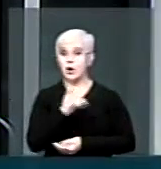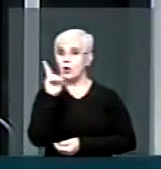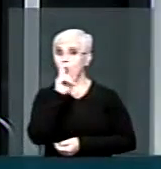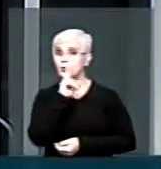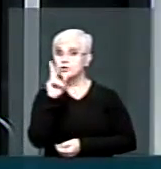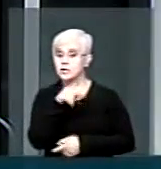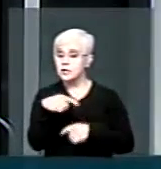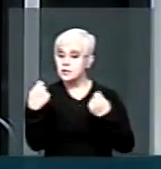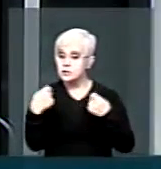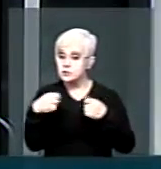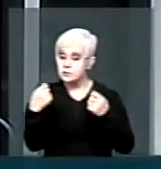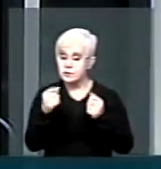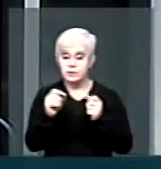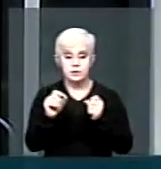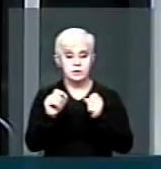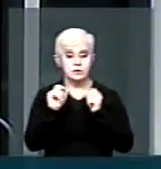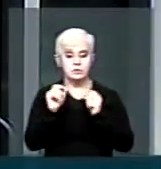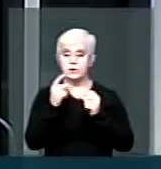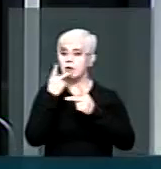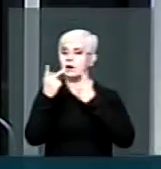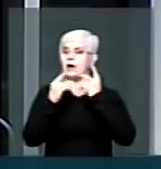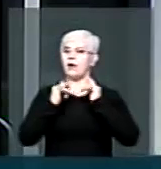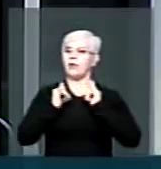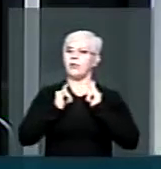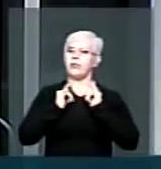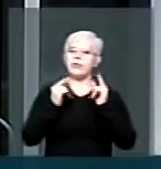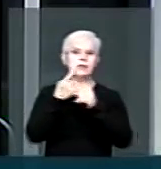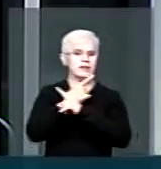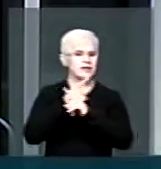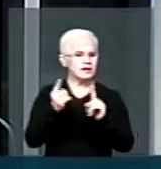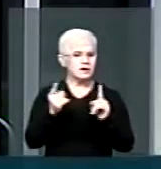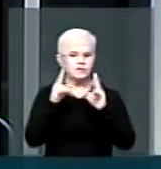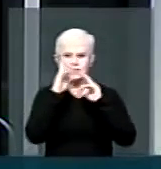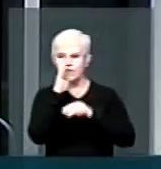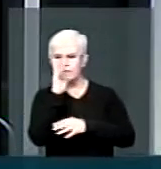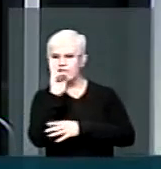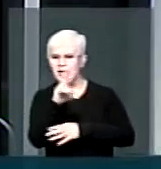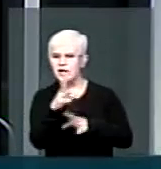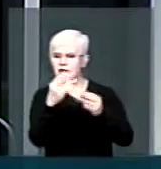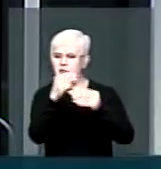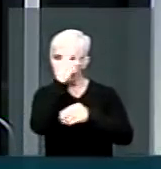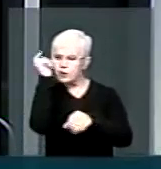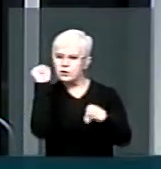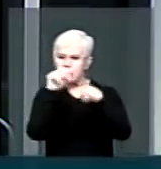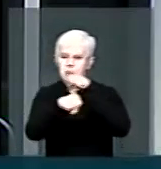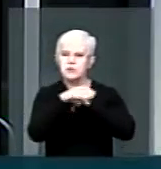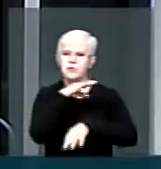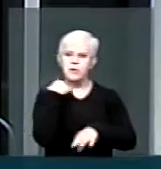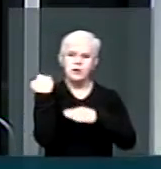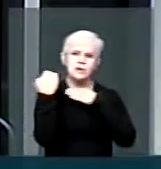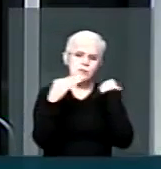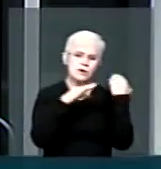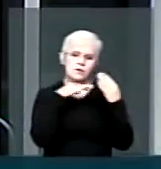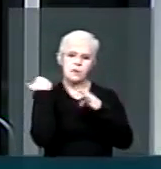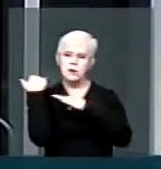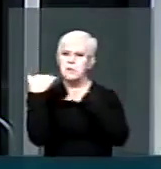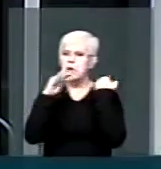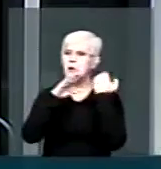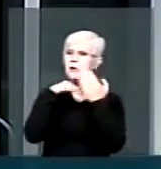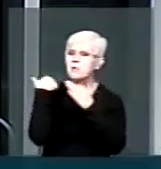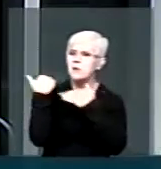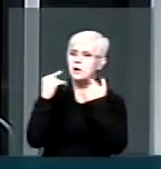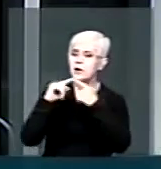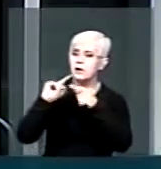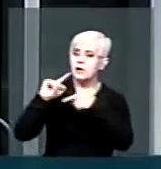que saiamos desta inércia, que ceifa tantas vidas e que mais tarde, mais